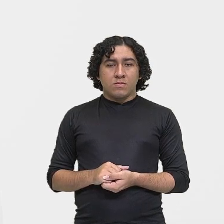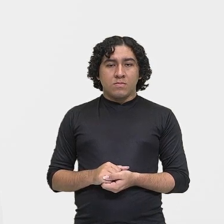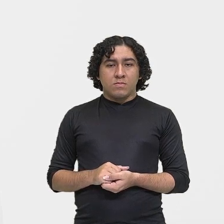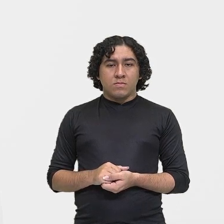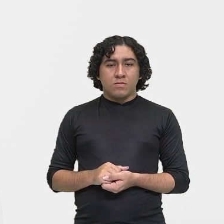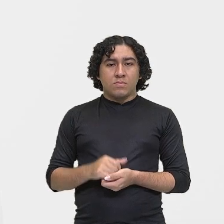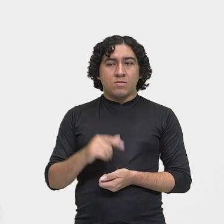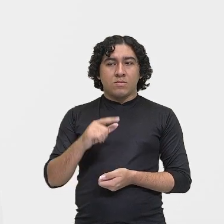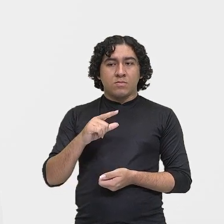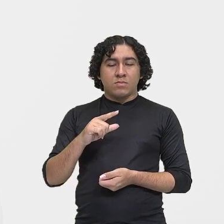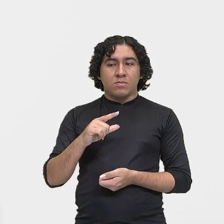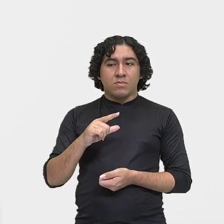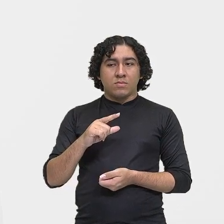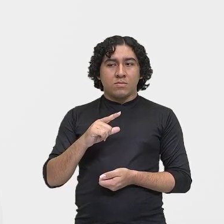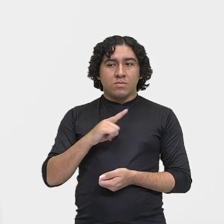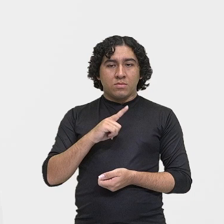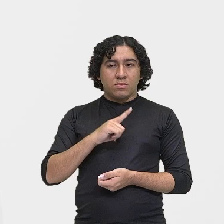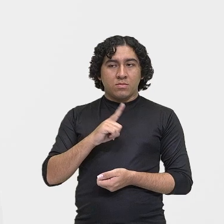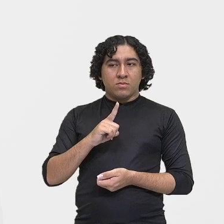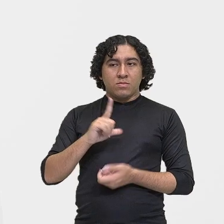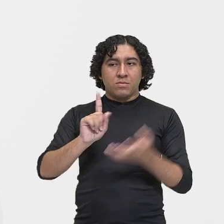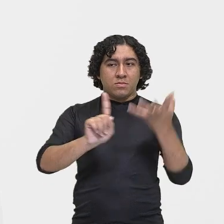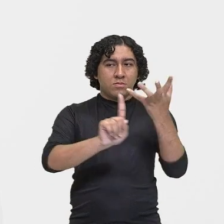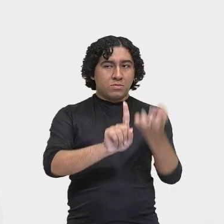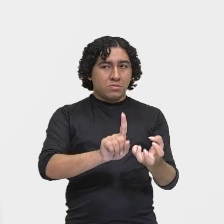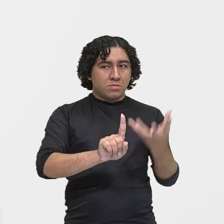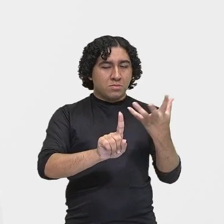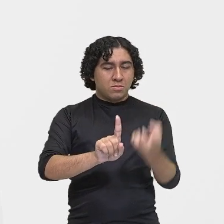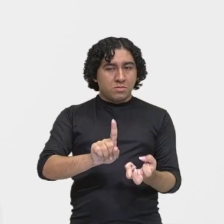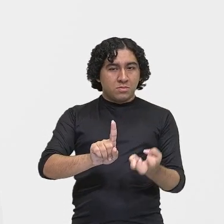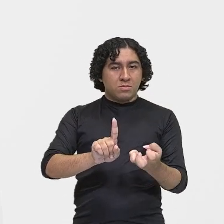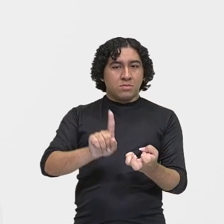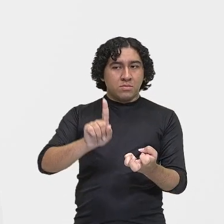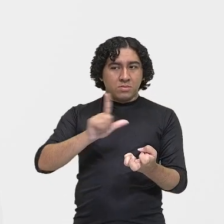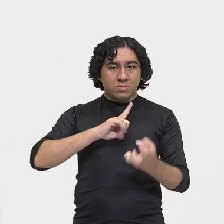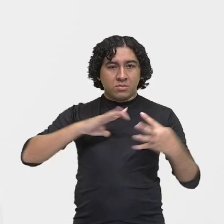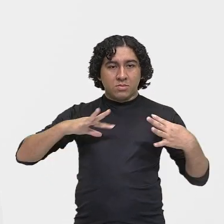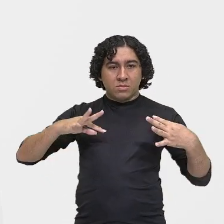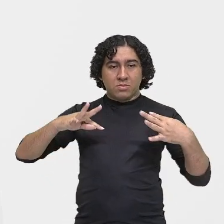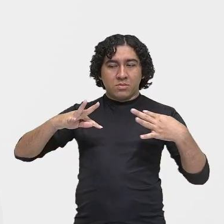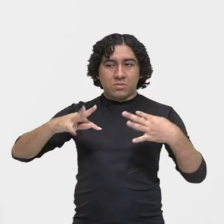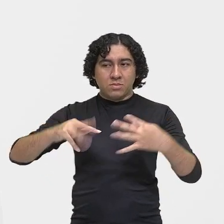força que atrai todos os corpos,